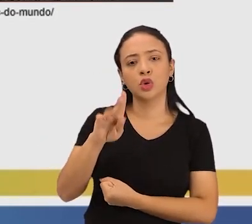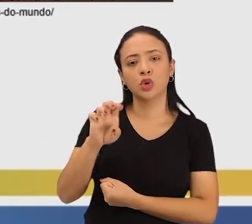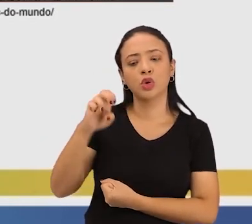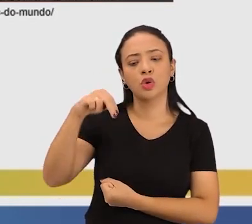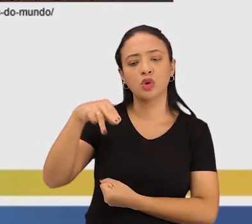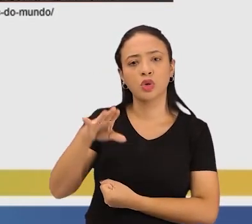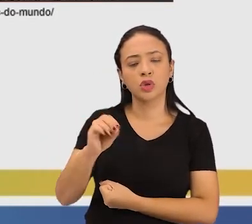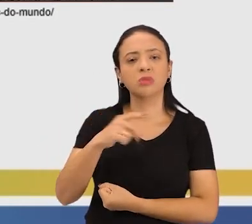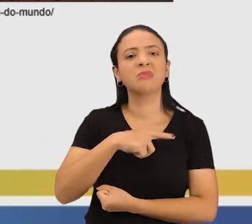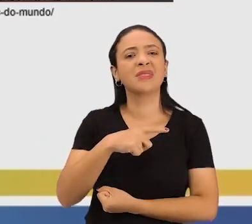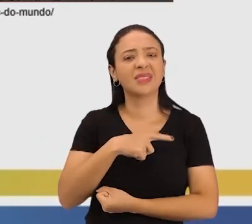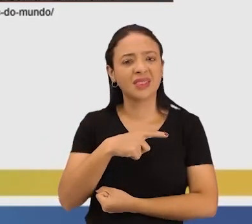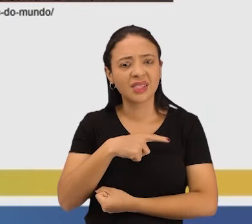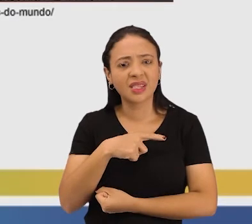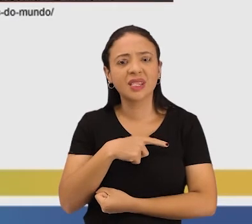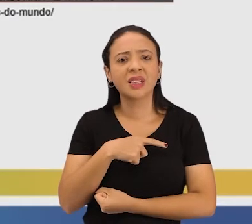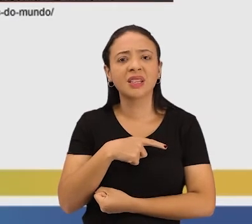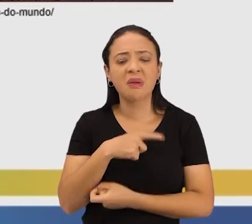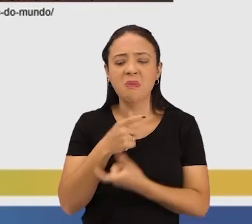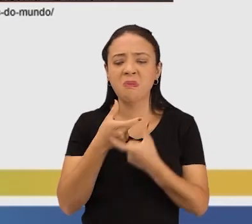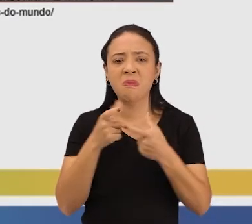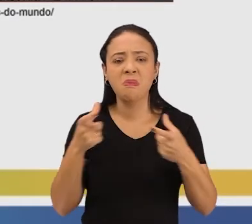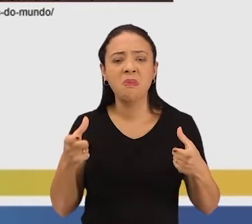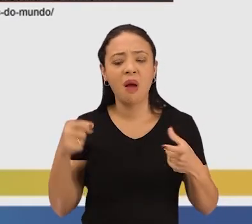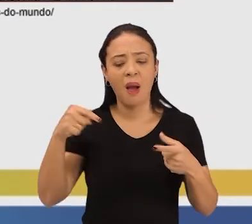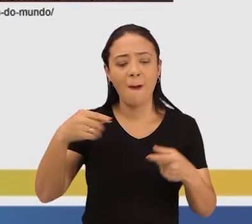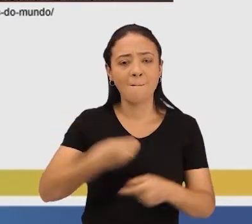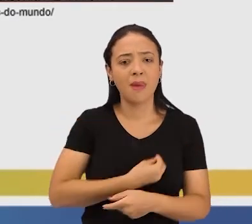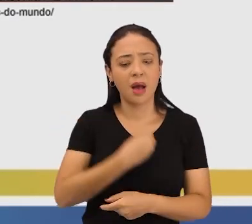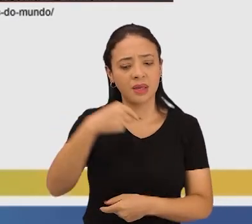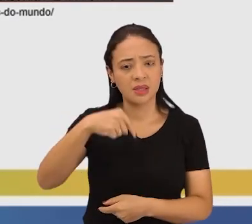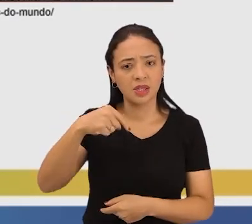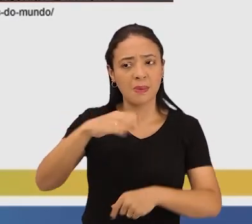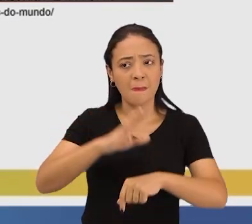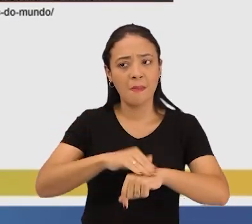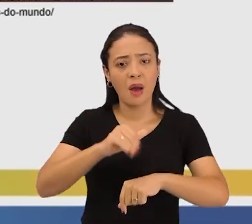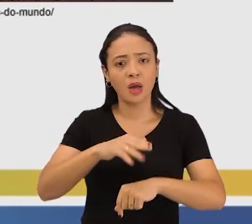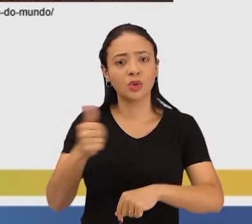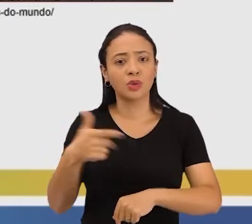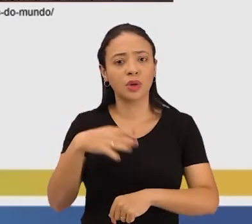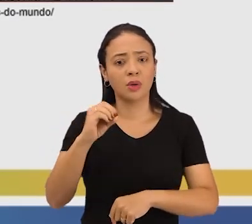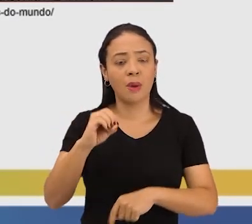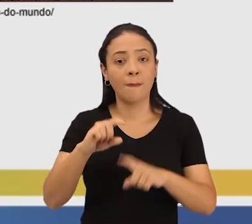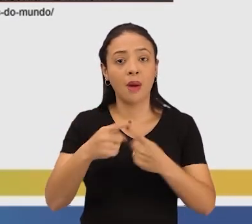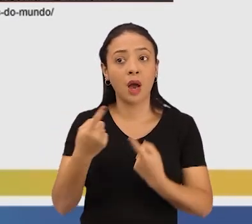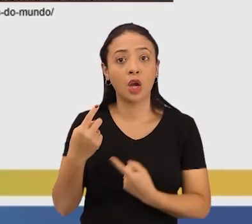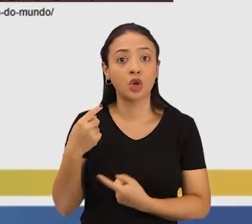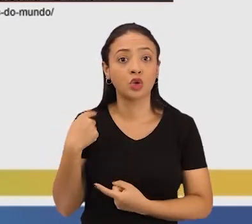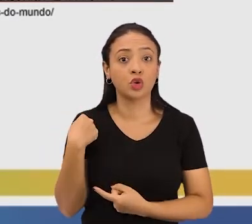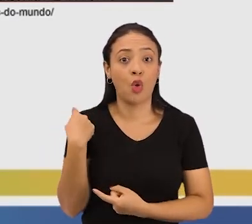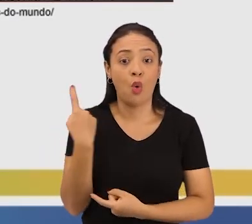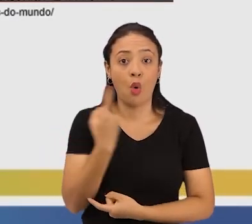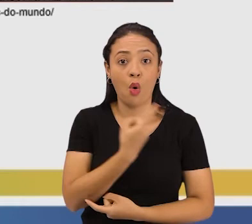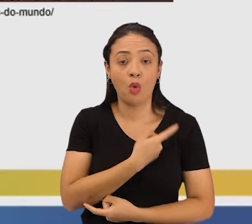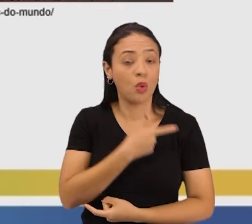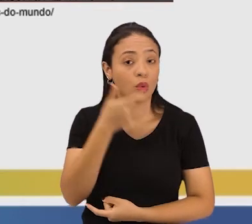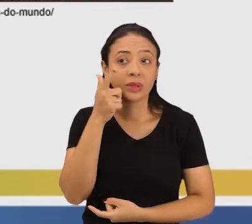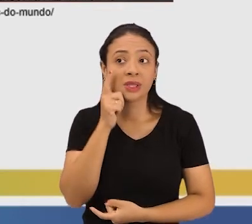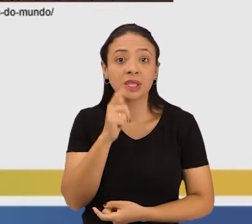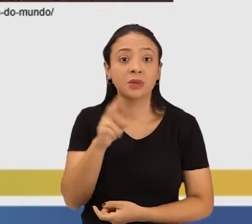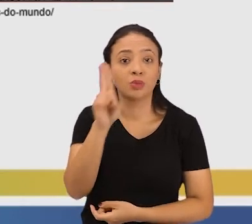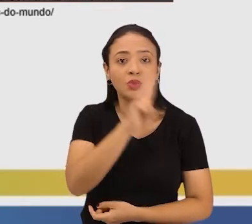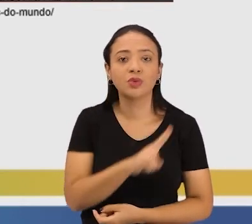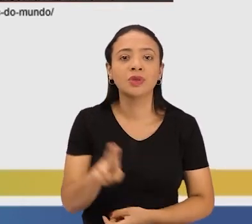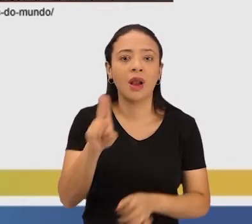presente em uma quantidade muito maior do que o oxigênio na atmosfera. Só que nós não temos a capacidade de utilizar esse nitrogênio da